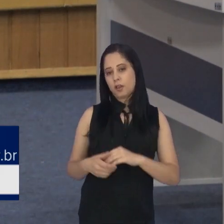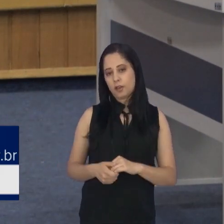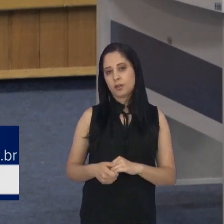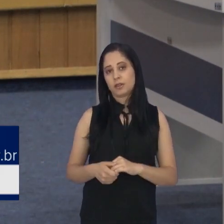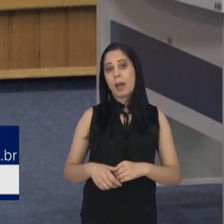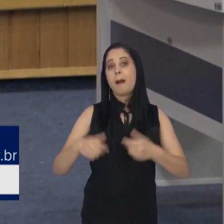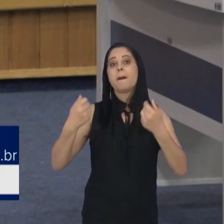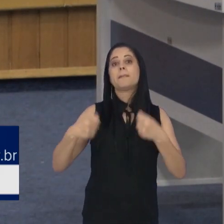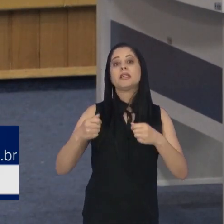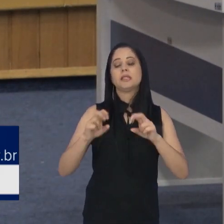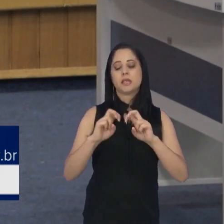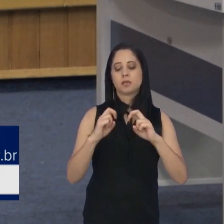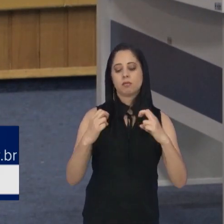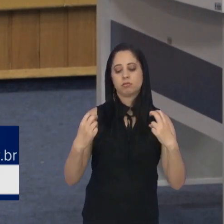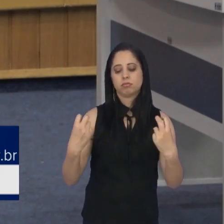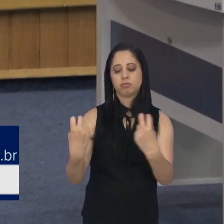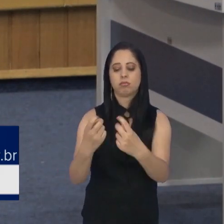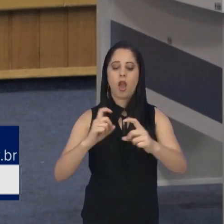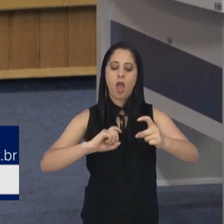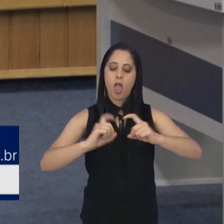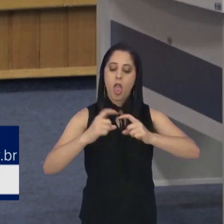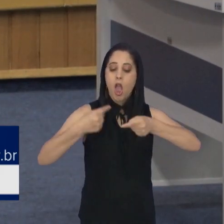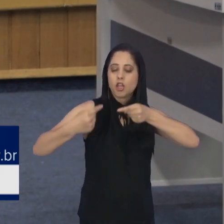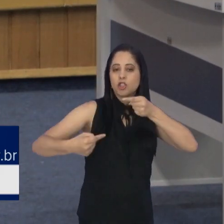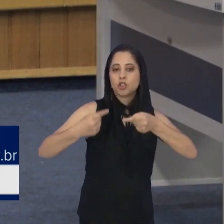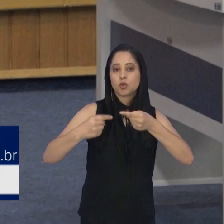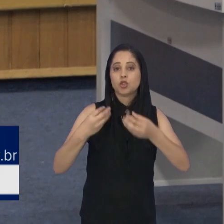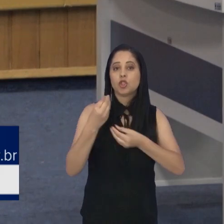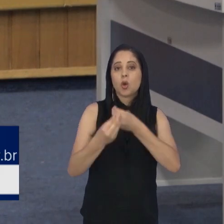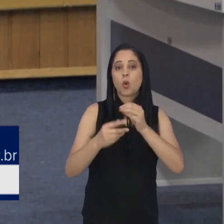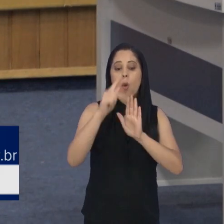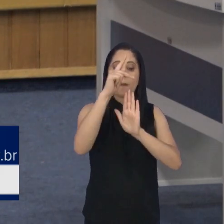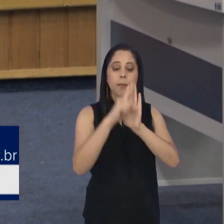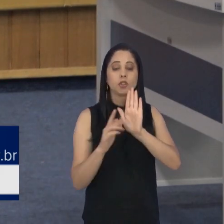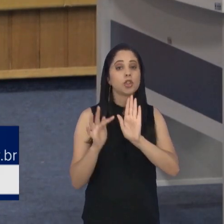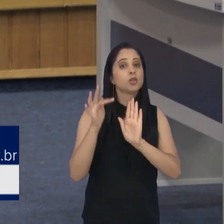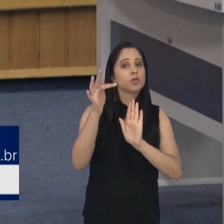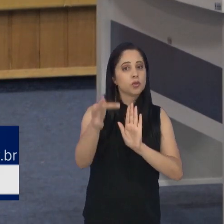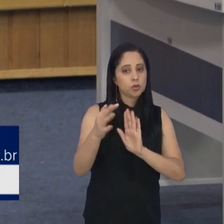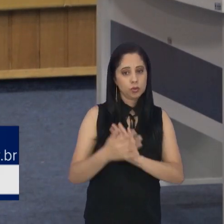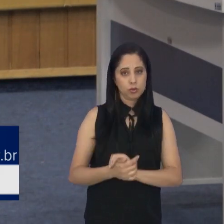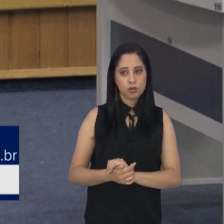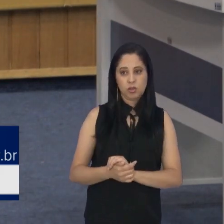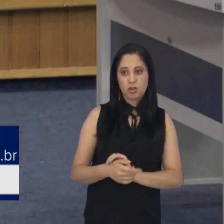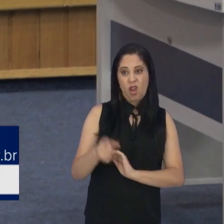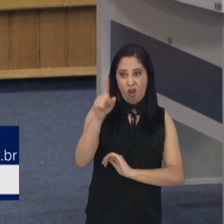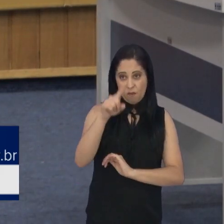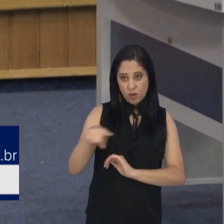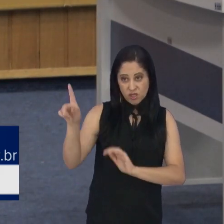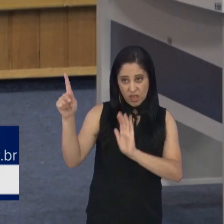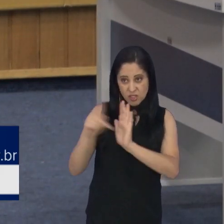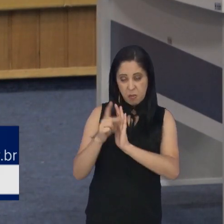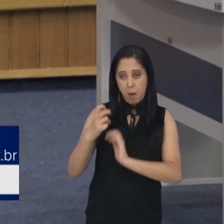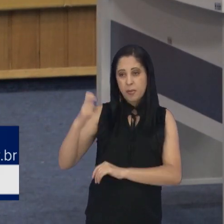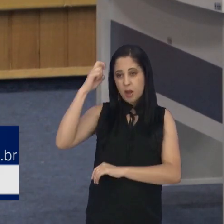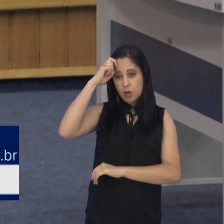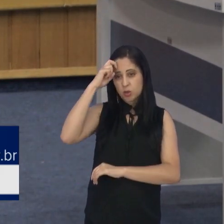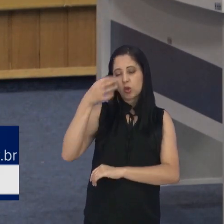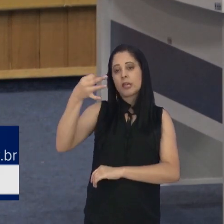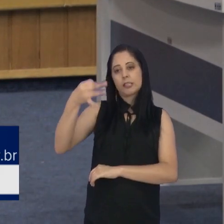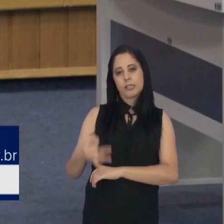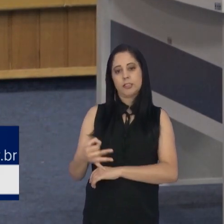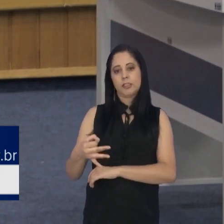plano decenal e muitas outras coisas. Vocês da área cultural podem ter certeza do seguinte: aqui